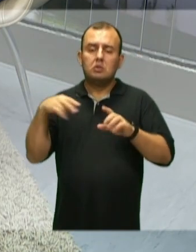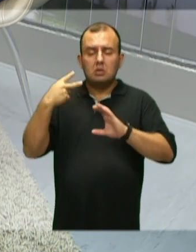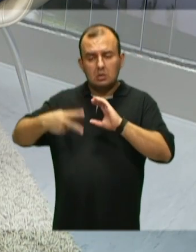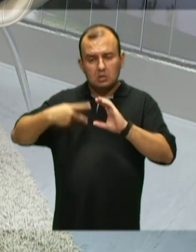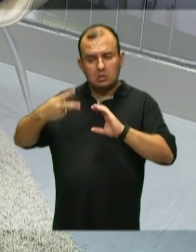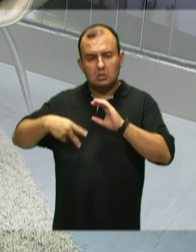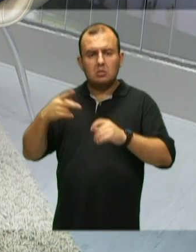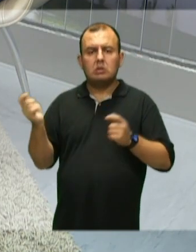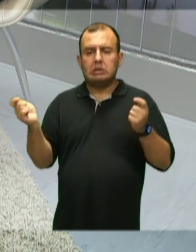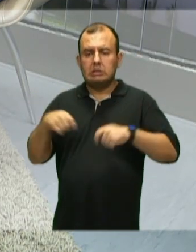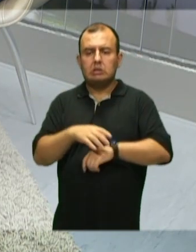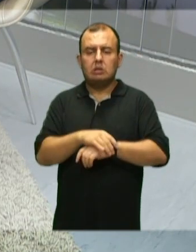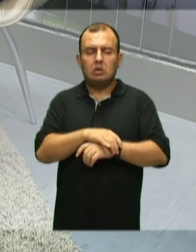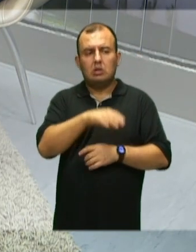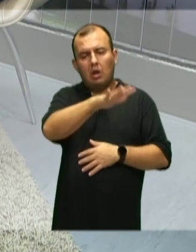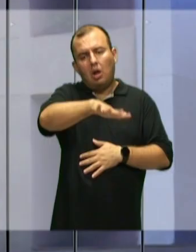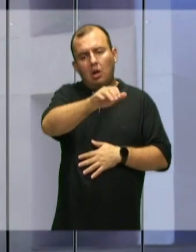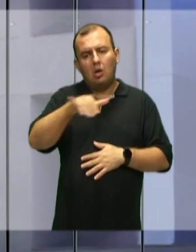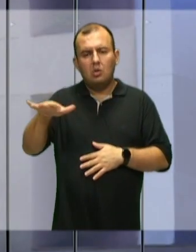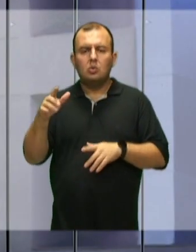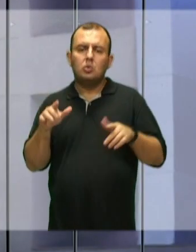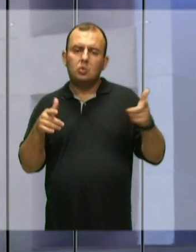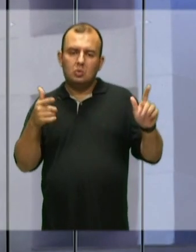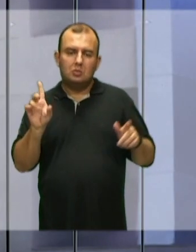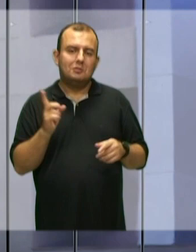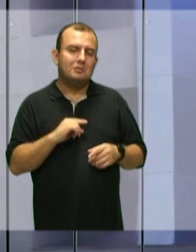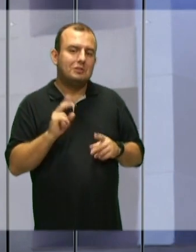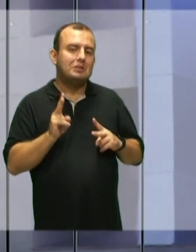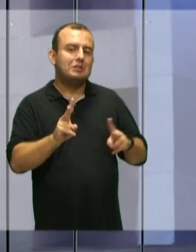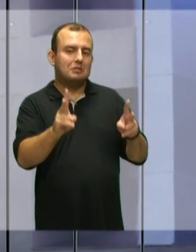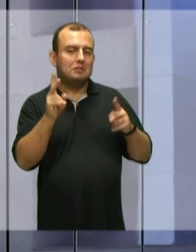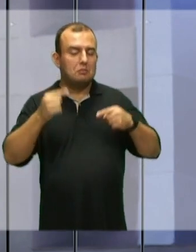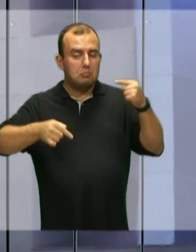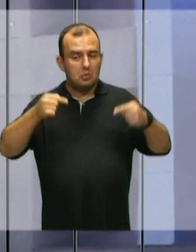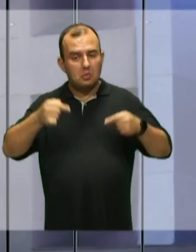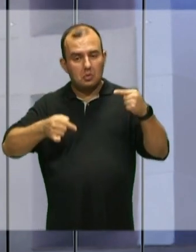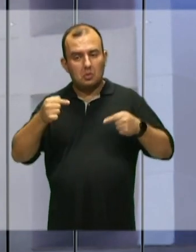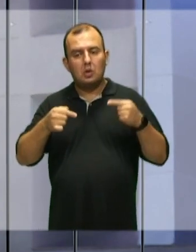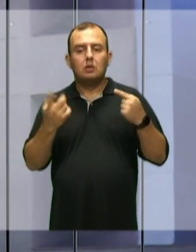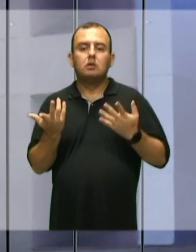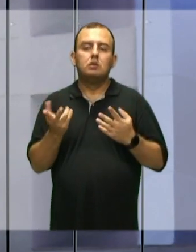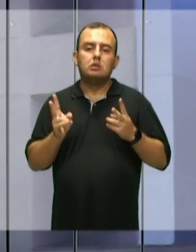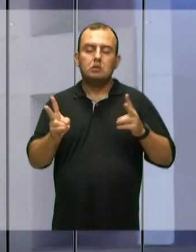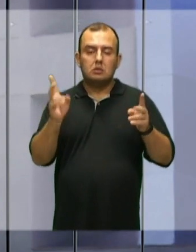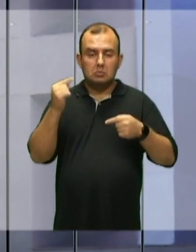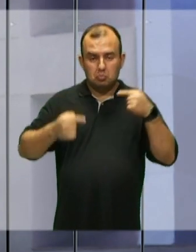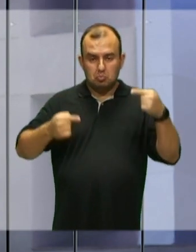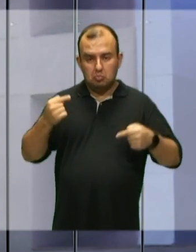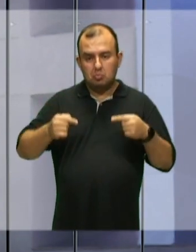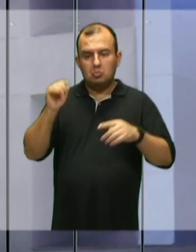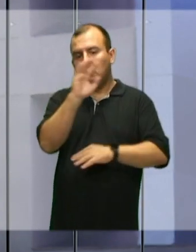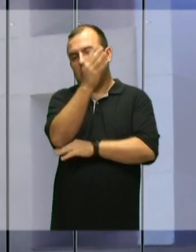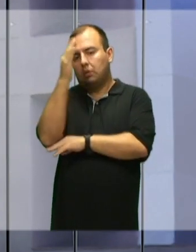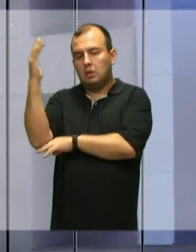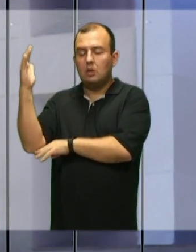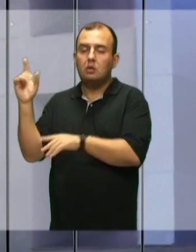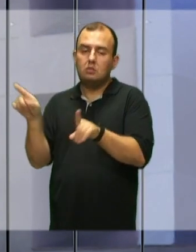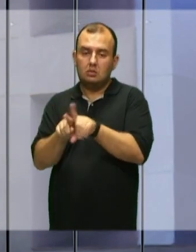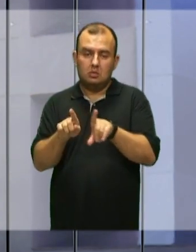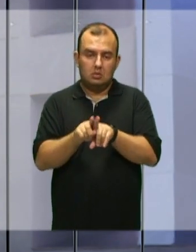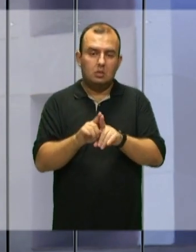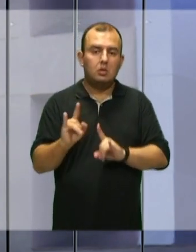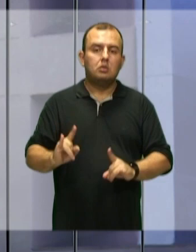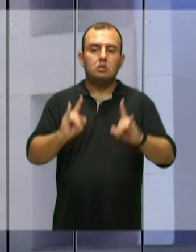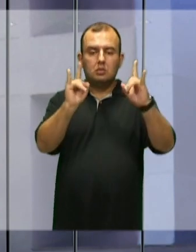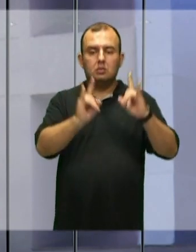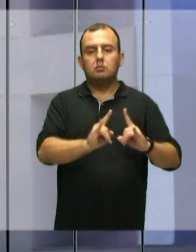para poder dar conta de um setor ou outro da cidade Uhum é um ponto que sempre é polêmico né E quando se discute a questão ambiental a questão de prédios